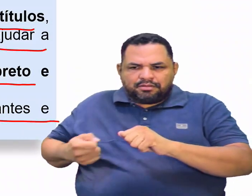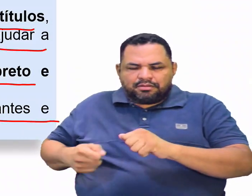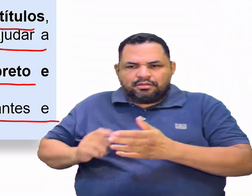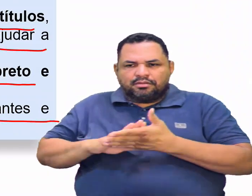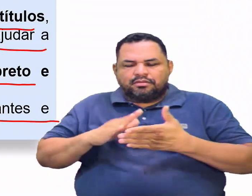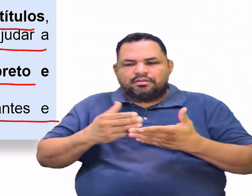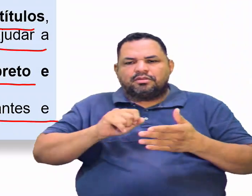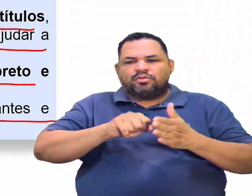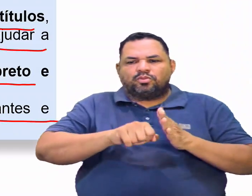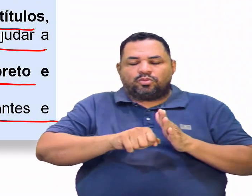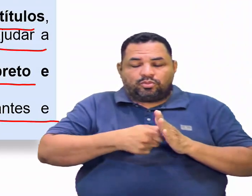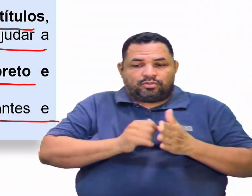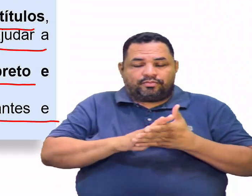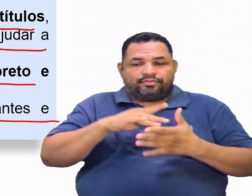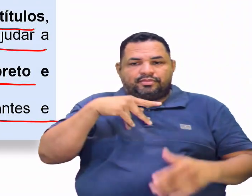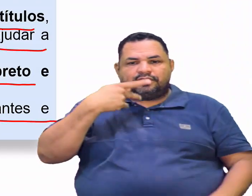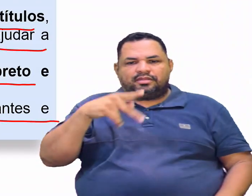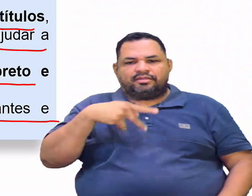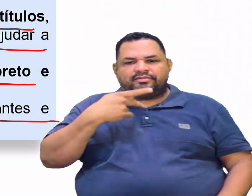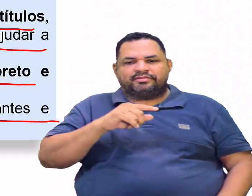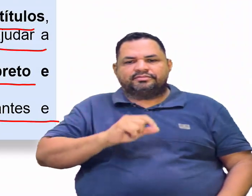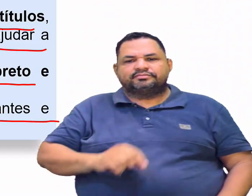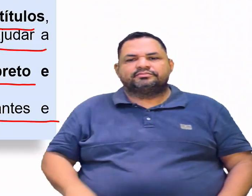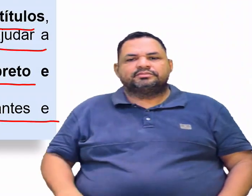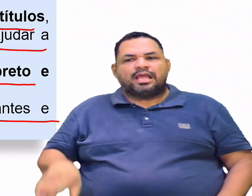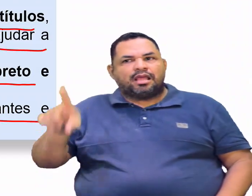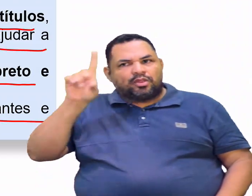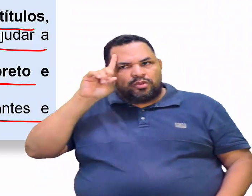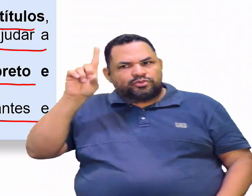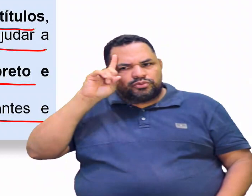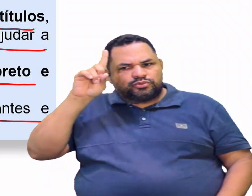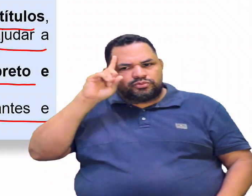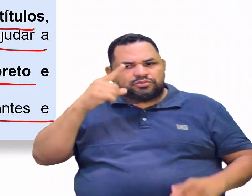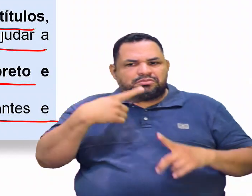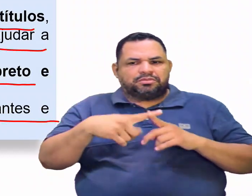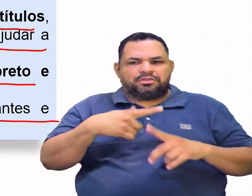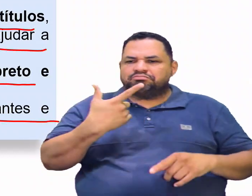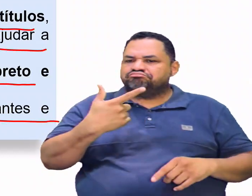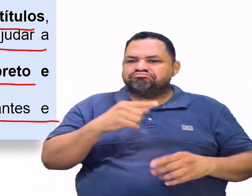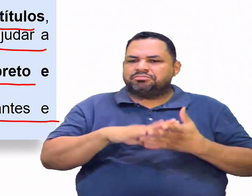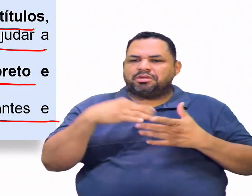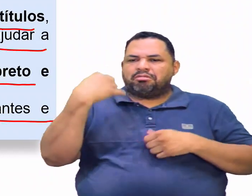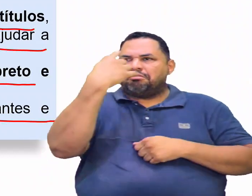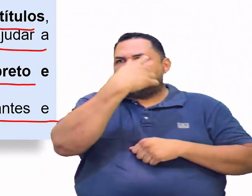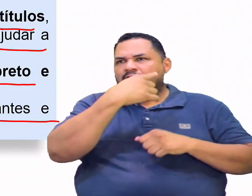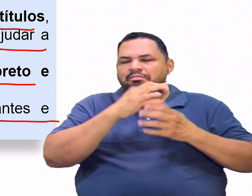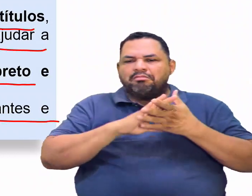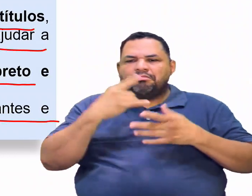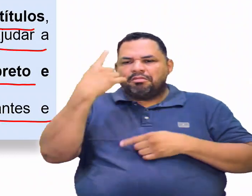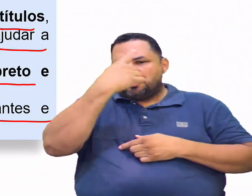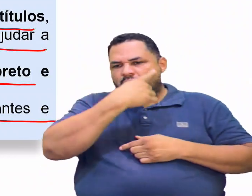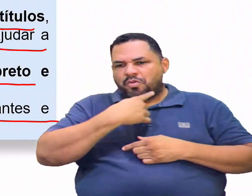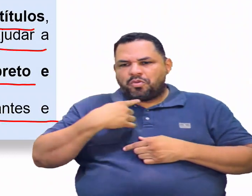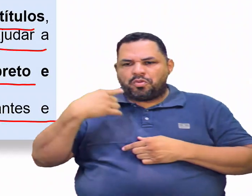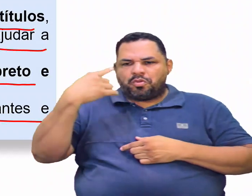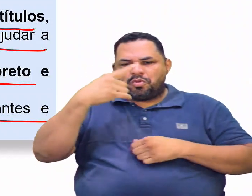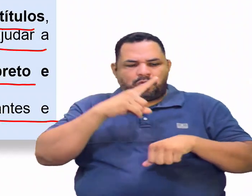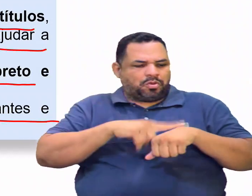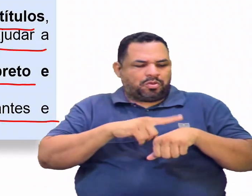e dias e dias e dias e dias, porque não tinha regulamentado as horas de trabalho do trabalhador nesses